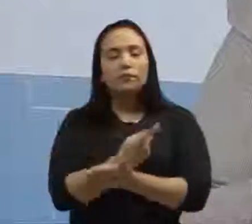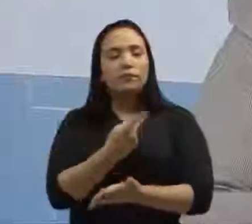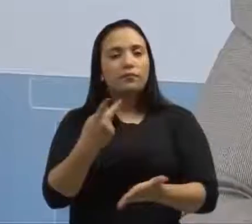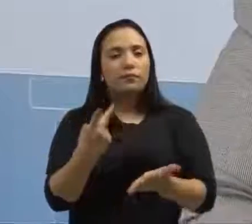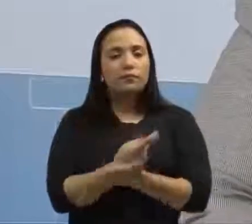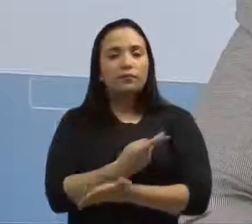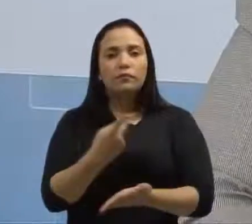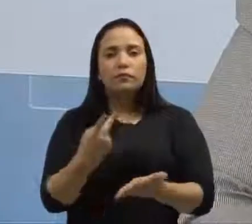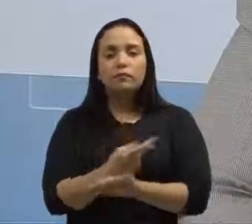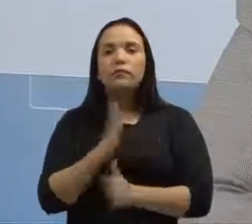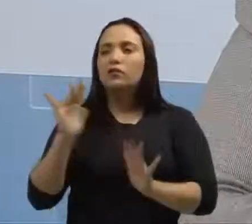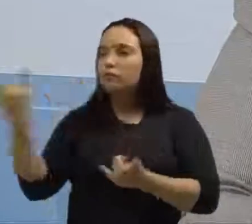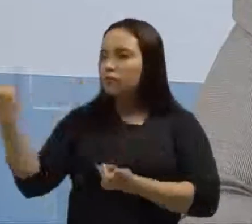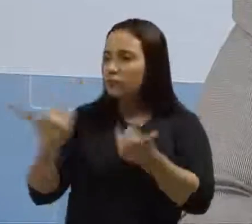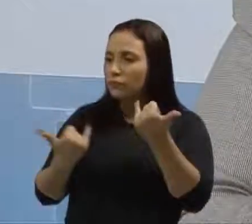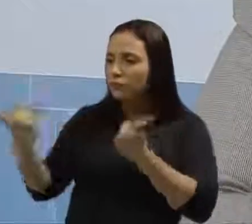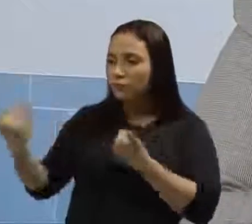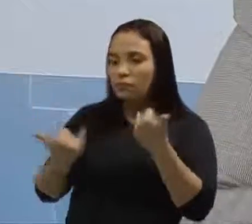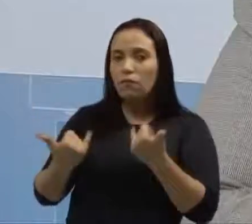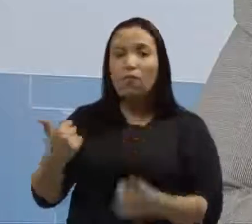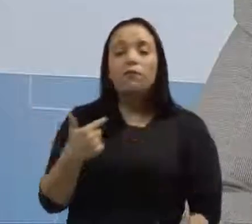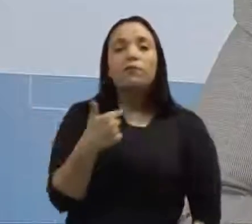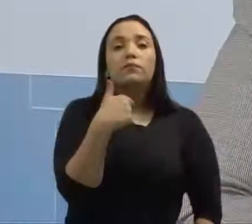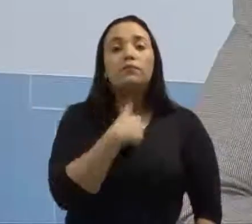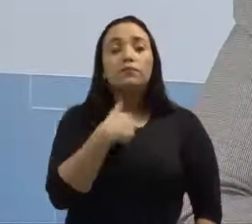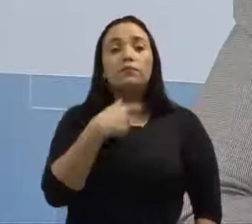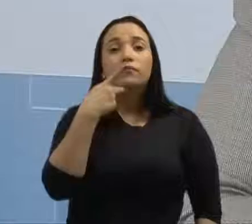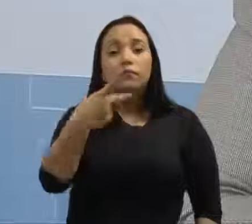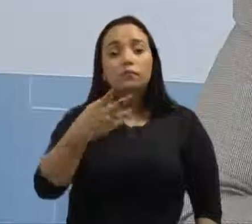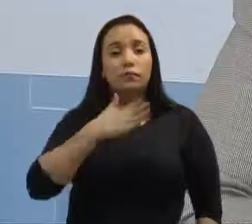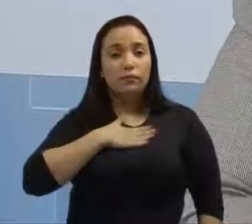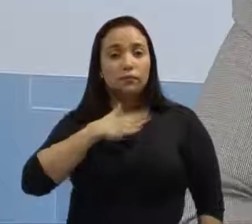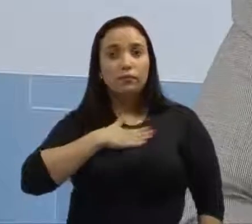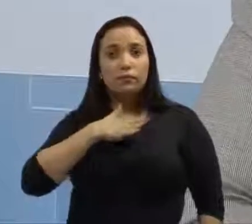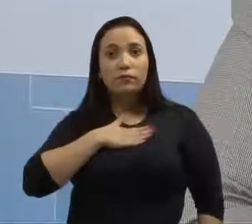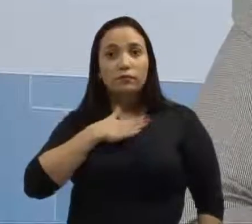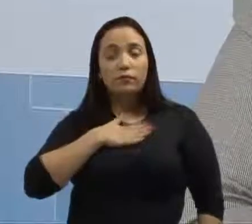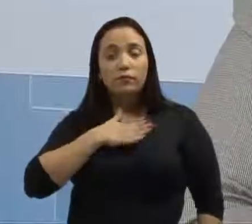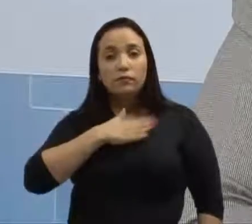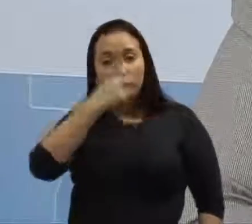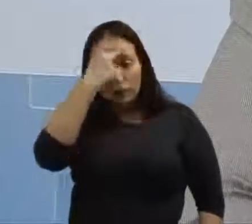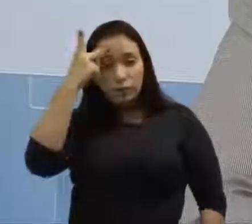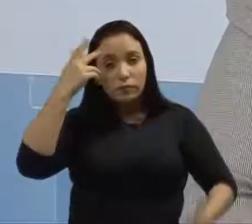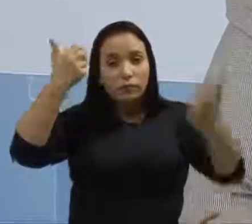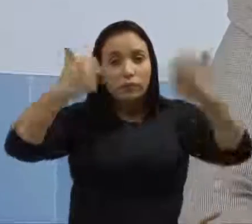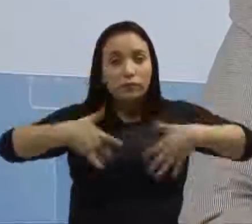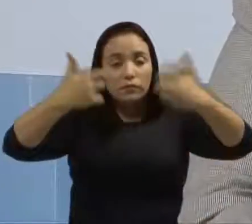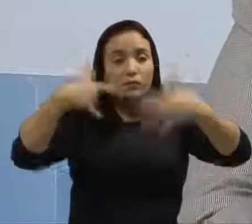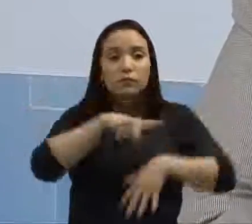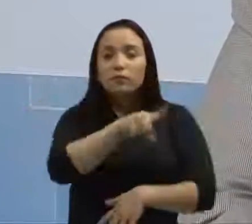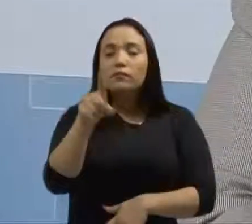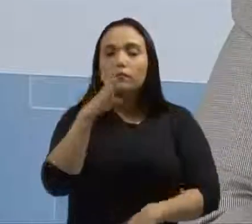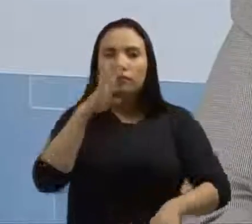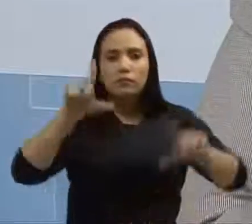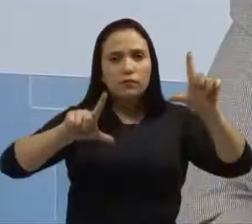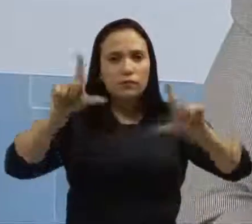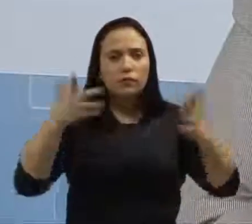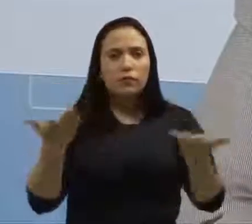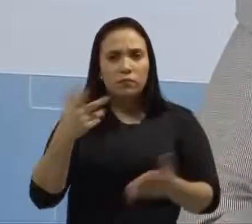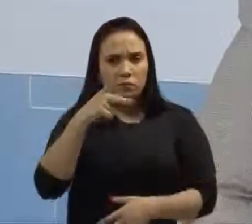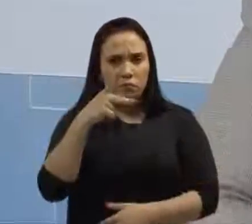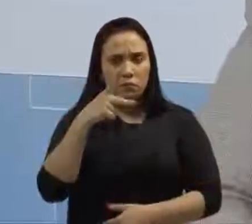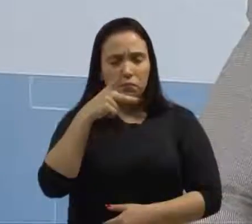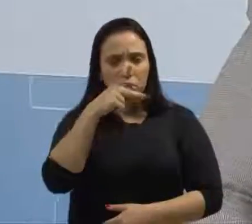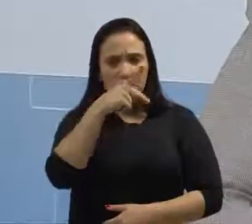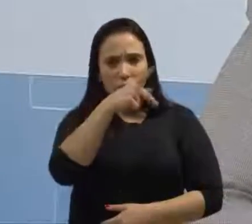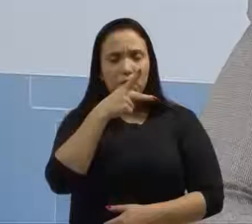Pai, tu não está... Pai, a avaliação que eu estou fazendo aqui é uma avaliação de um cidadão que está me escutando, é mesmo que eu estou fazendo. É